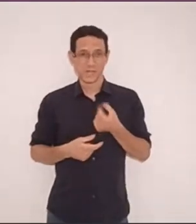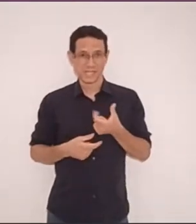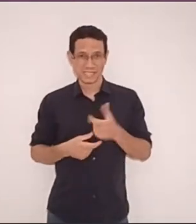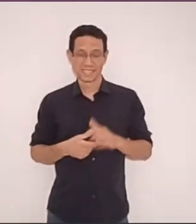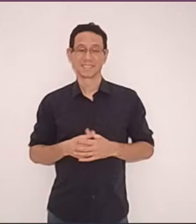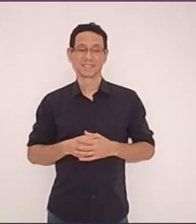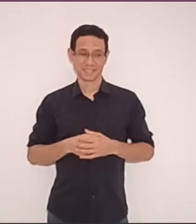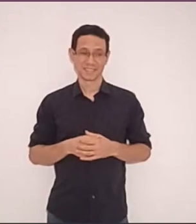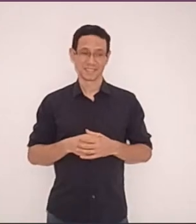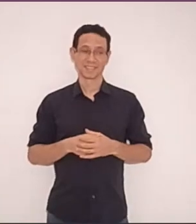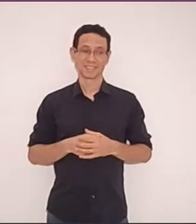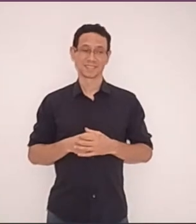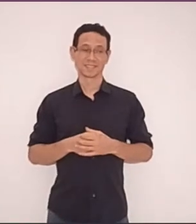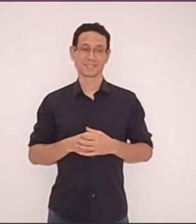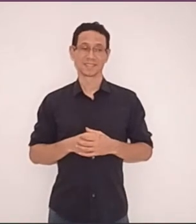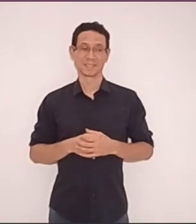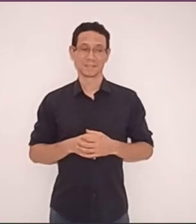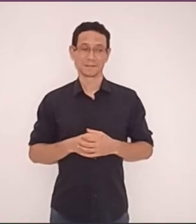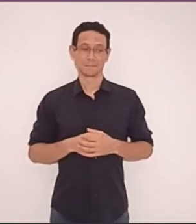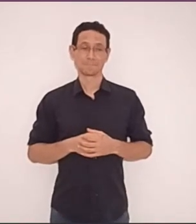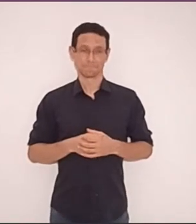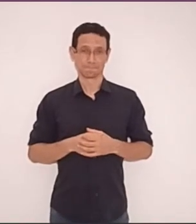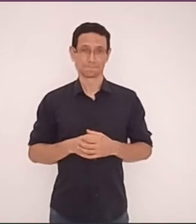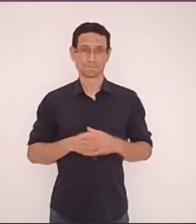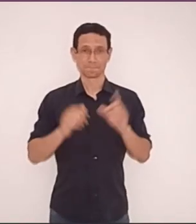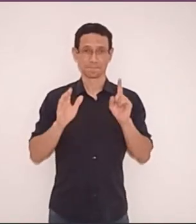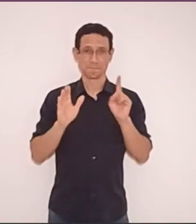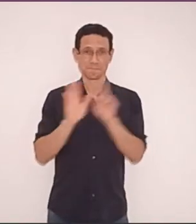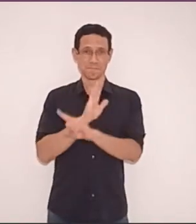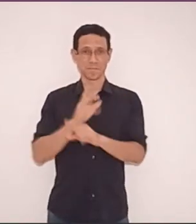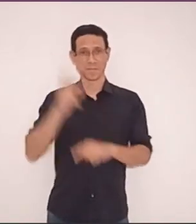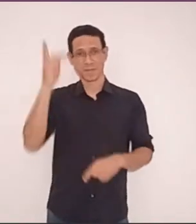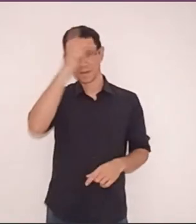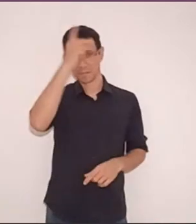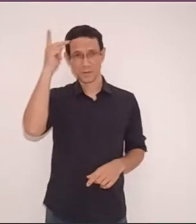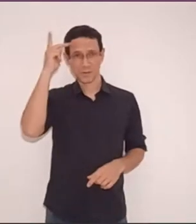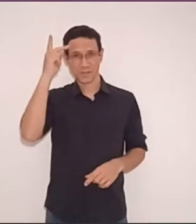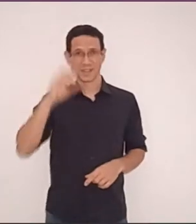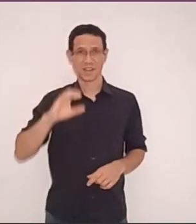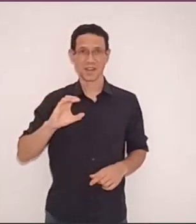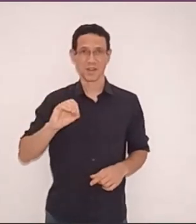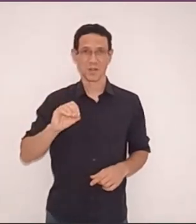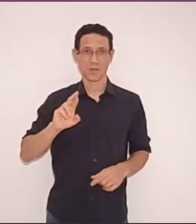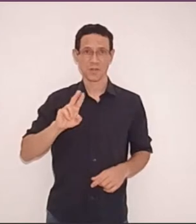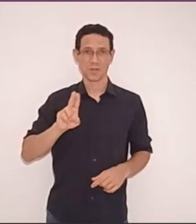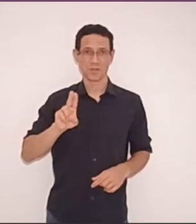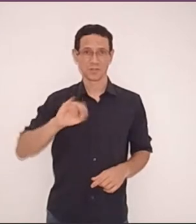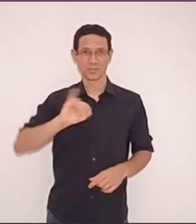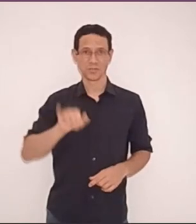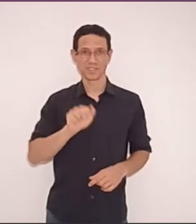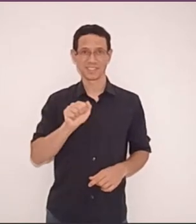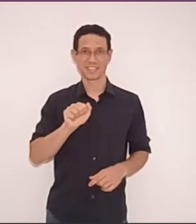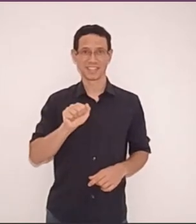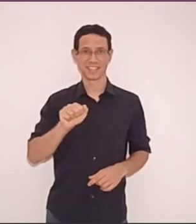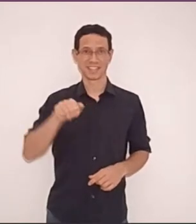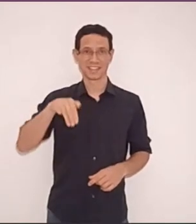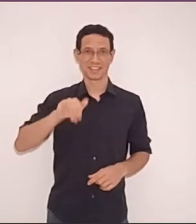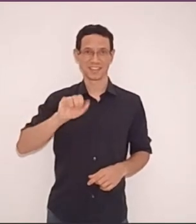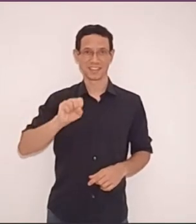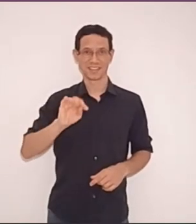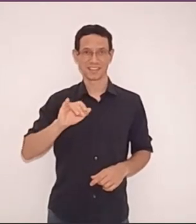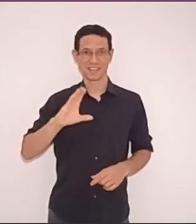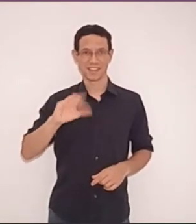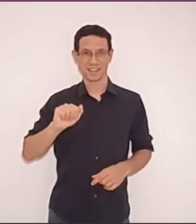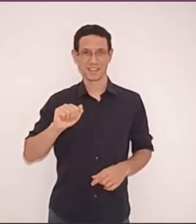chegando a nossa reta final tem aqui uma pessoa que assina como coruja Mística é que ela